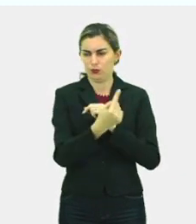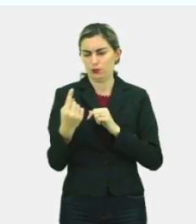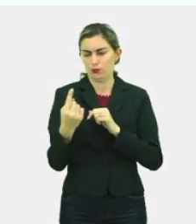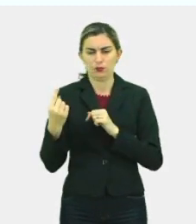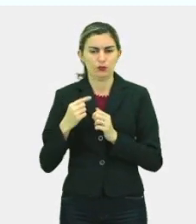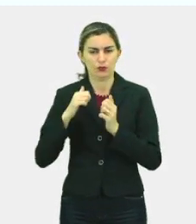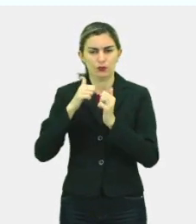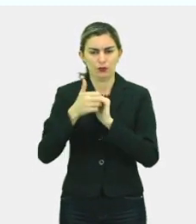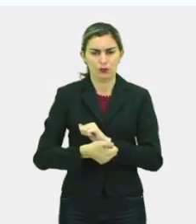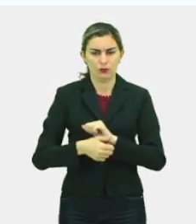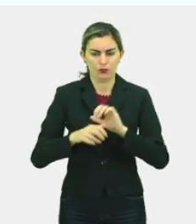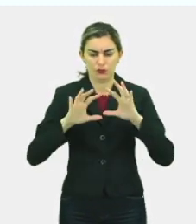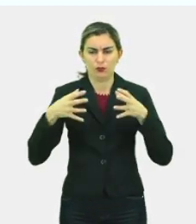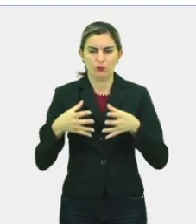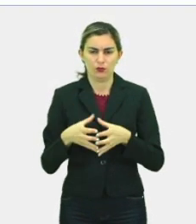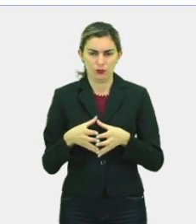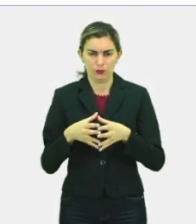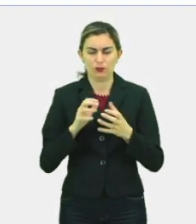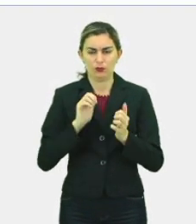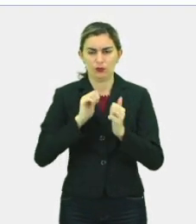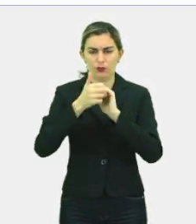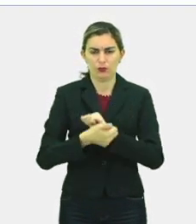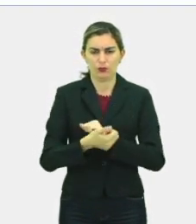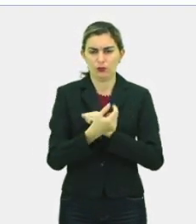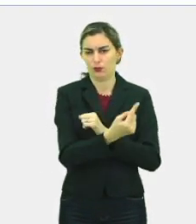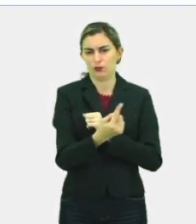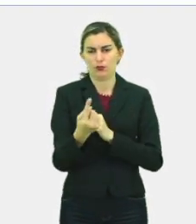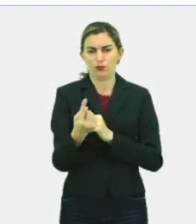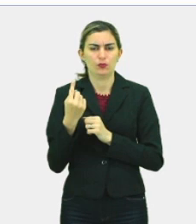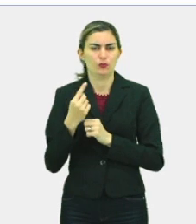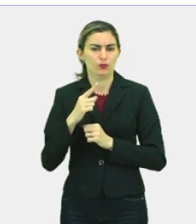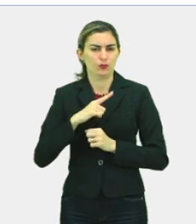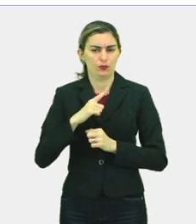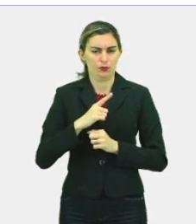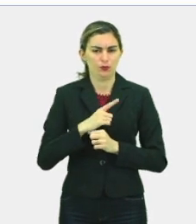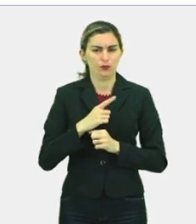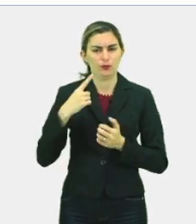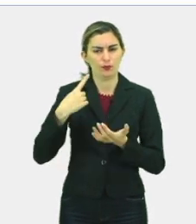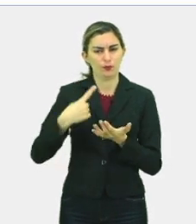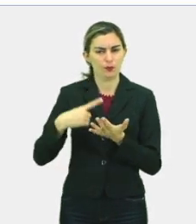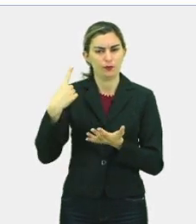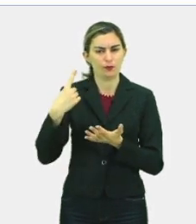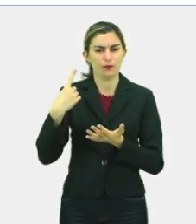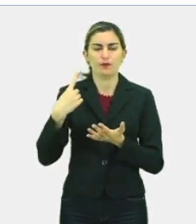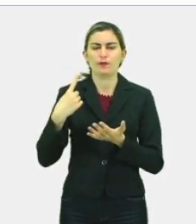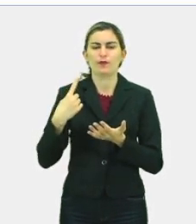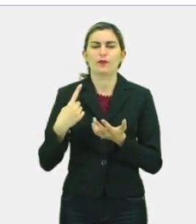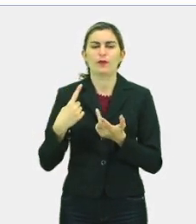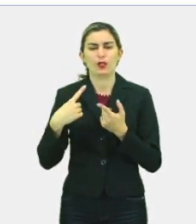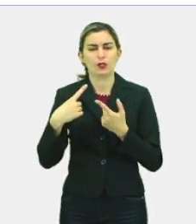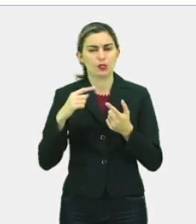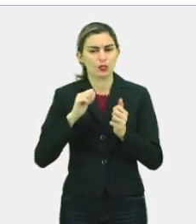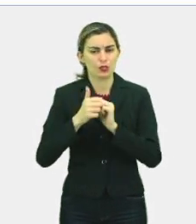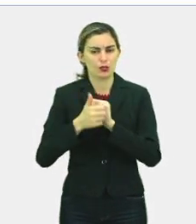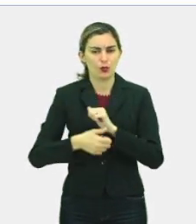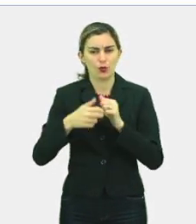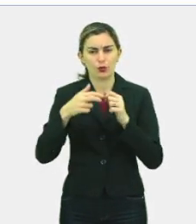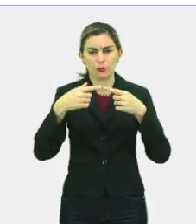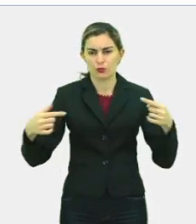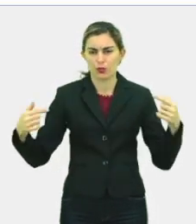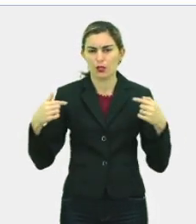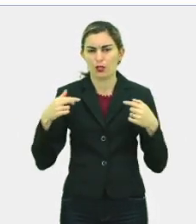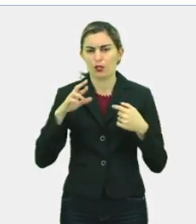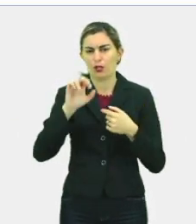individuais e os esportes coletivos. Nos esportes individuais nós temos esportes de marca e precisão, esportes de rede